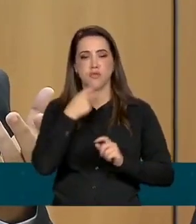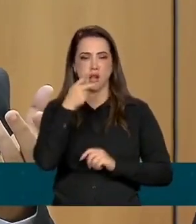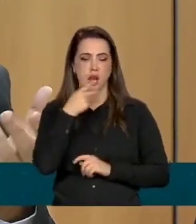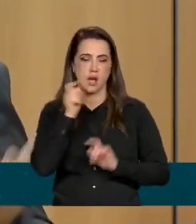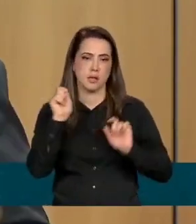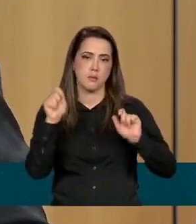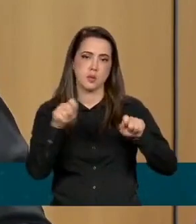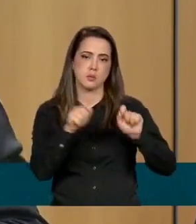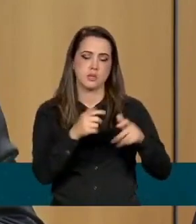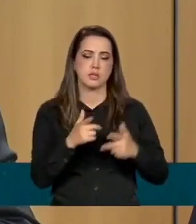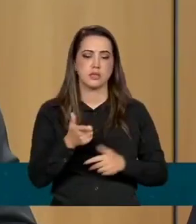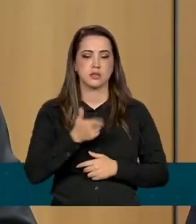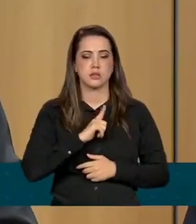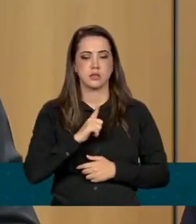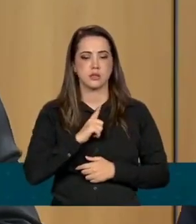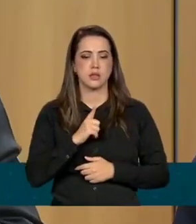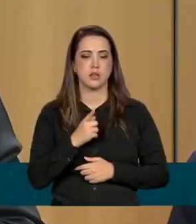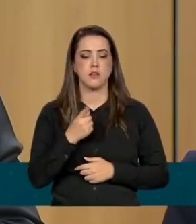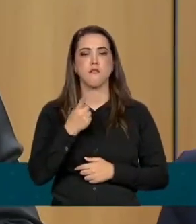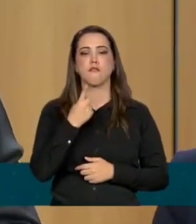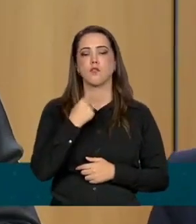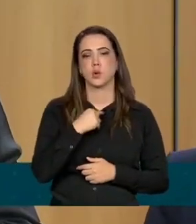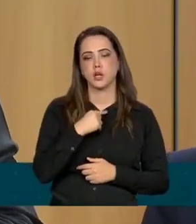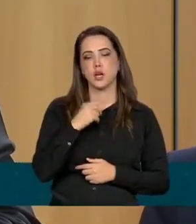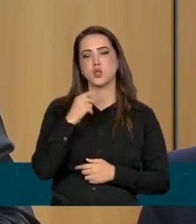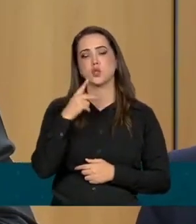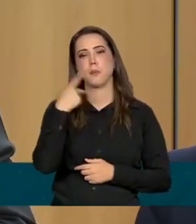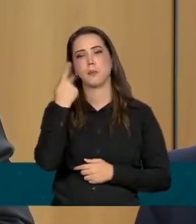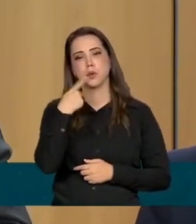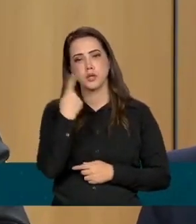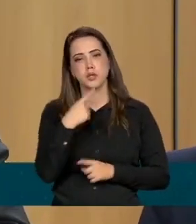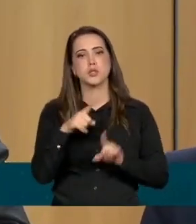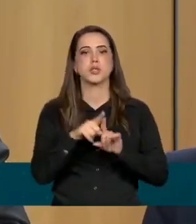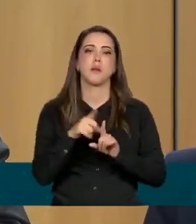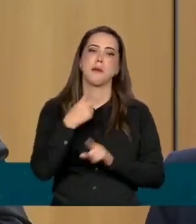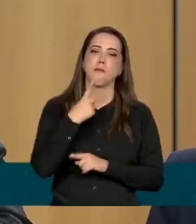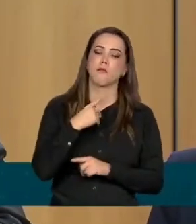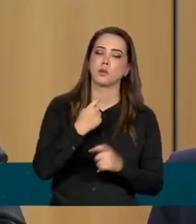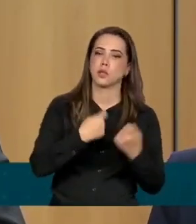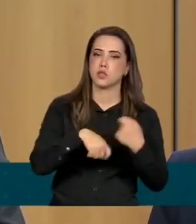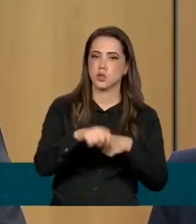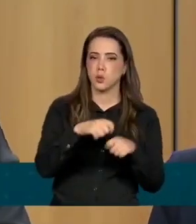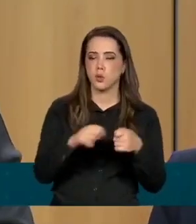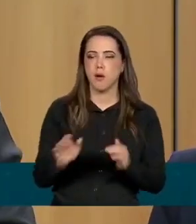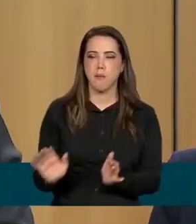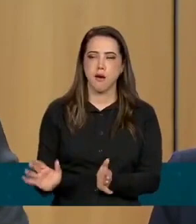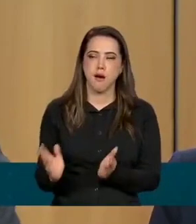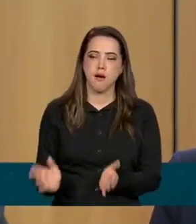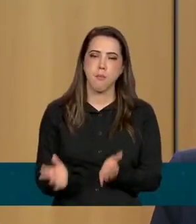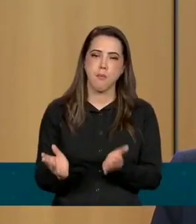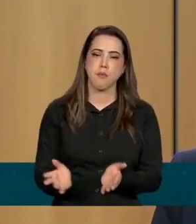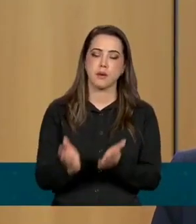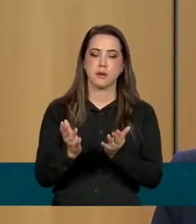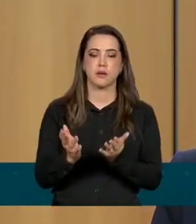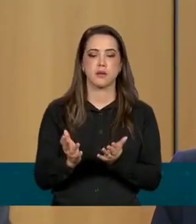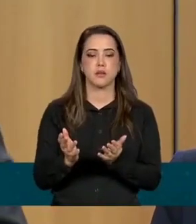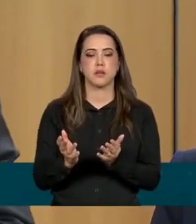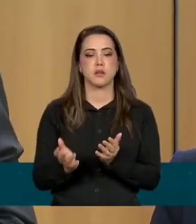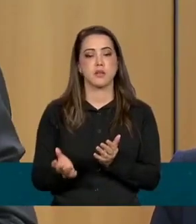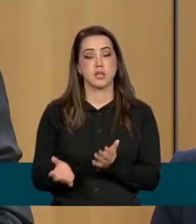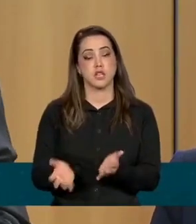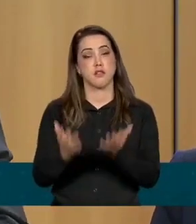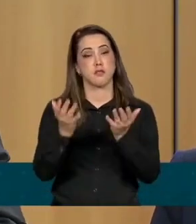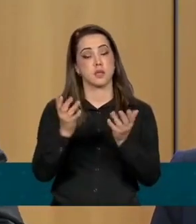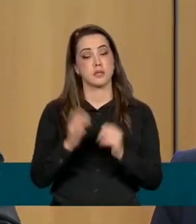cogitar que há interesses políticos e econômicos que, em parte,